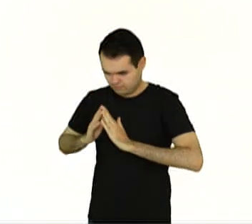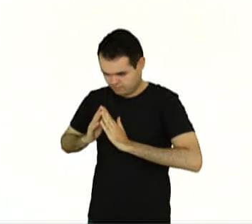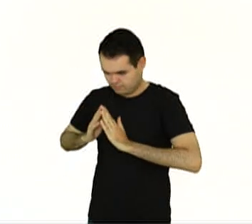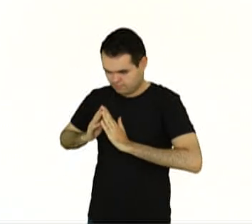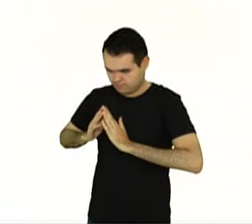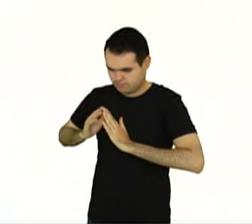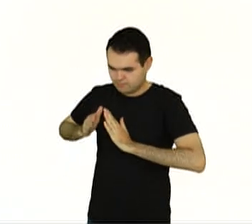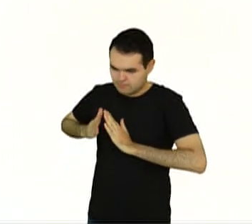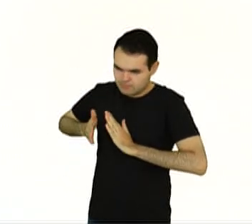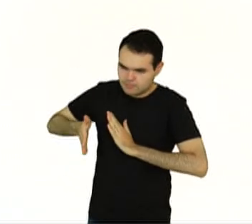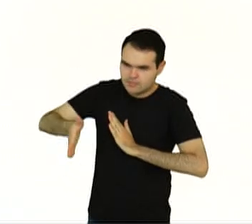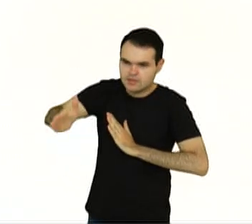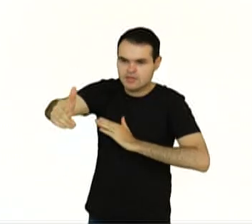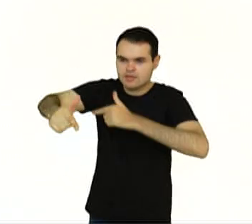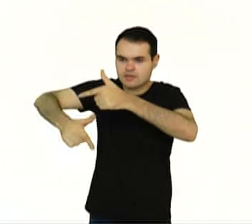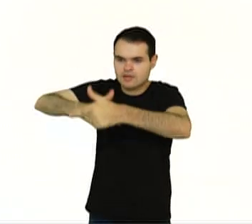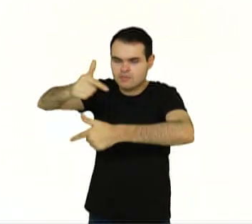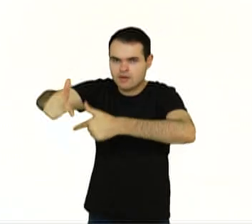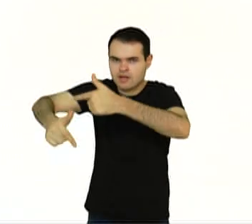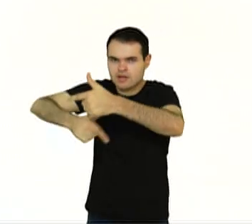Diogo percorre